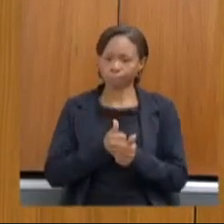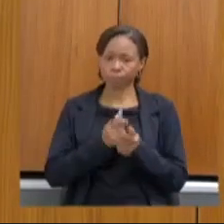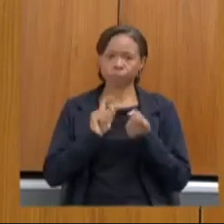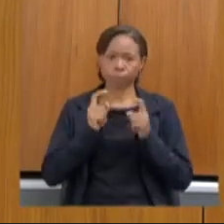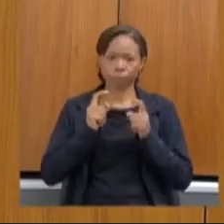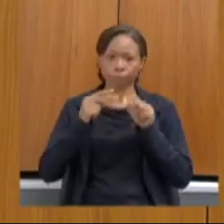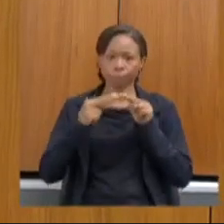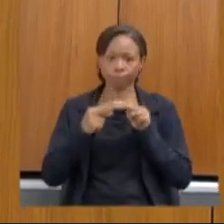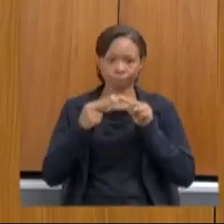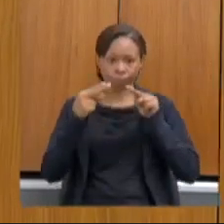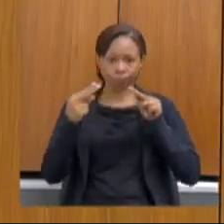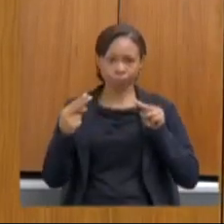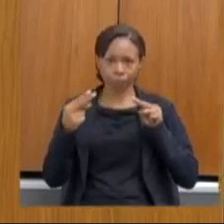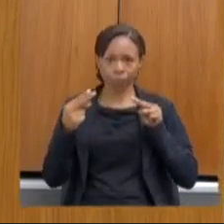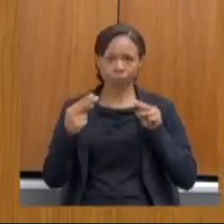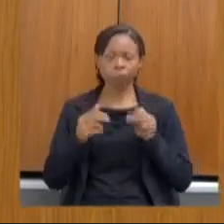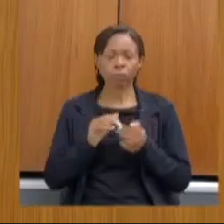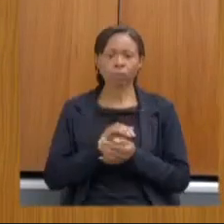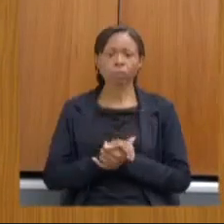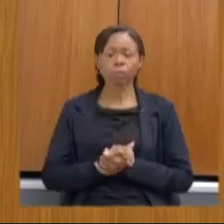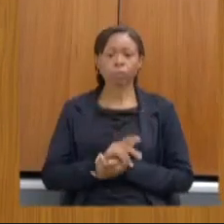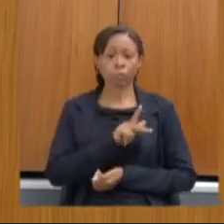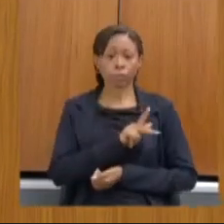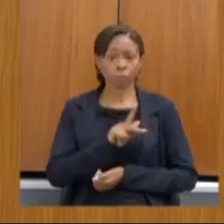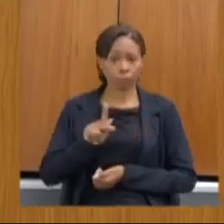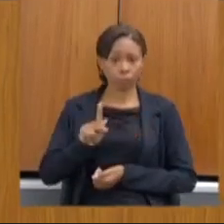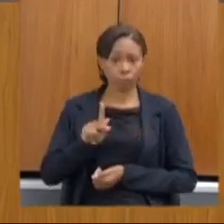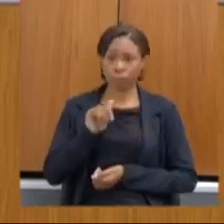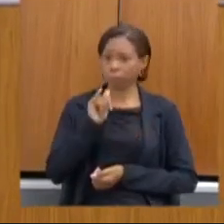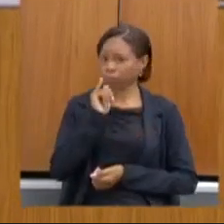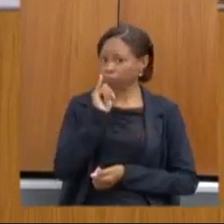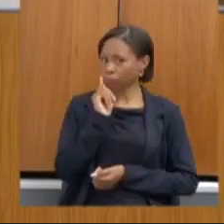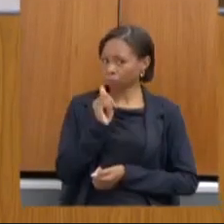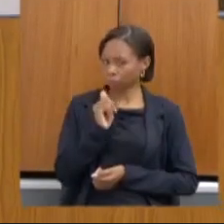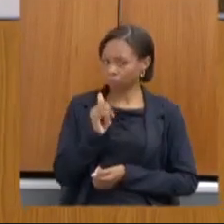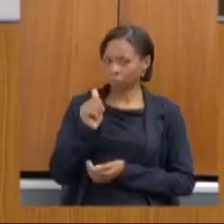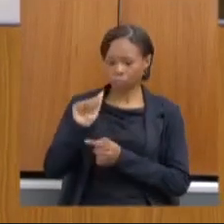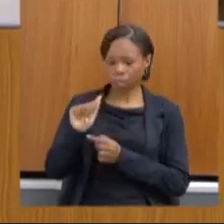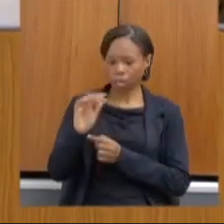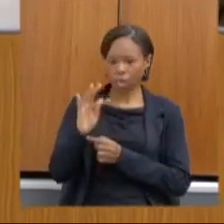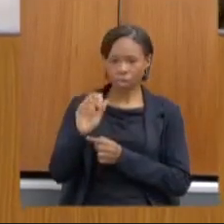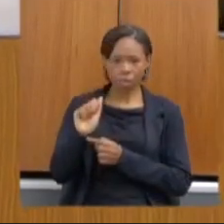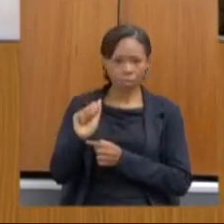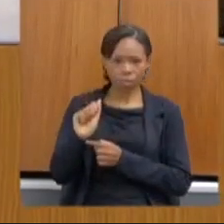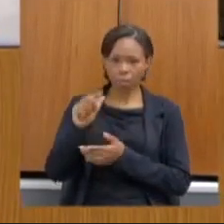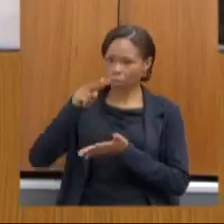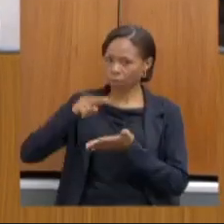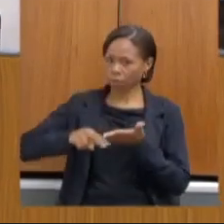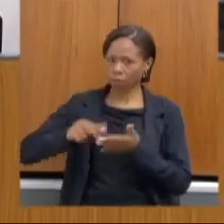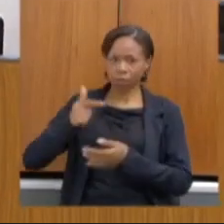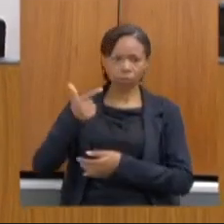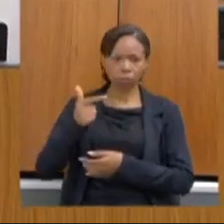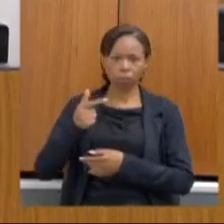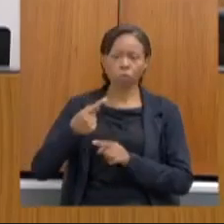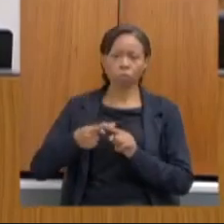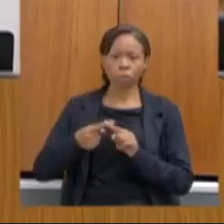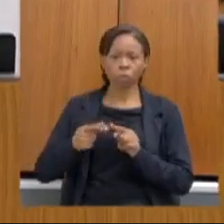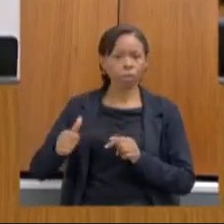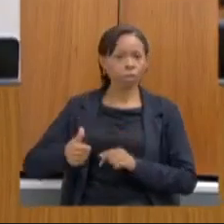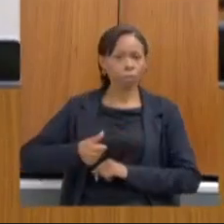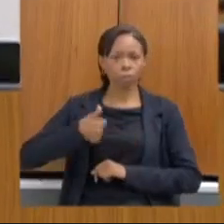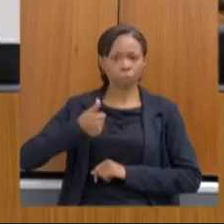reunião de forma remota a presidência informa que não a ata a ser lida por se tratar da primeira reunião